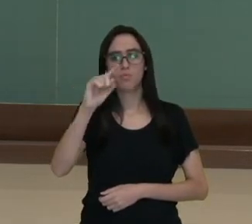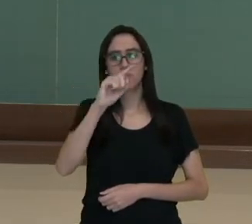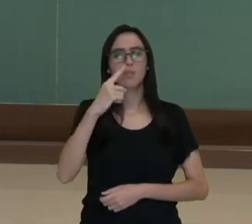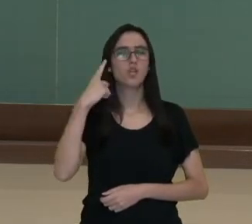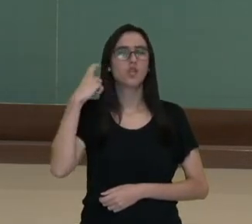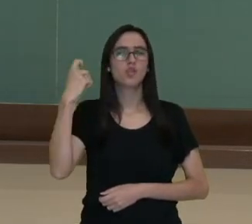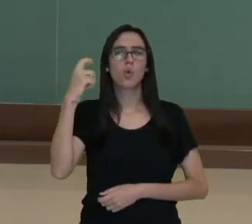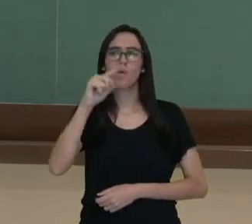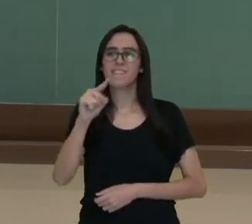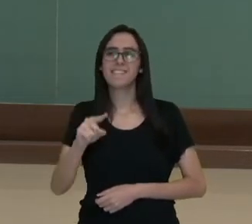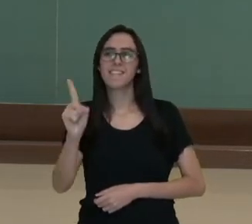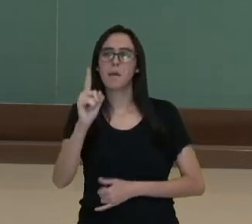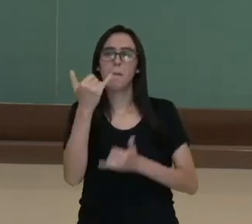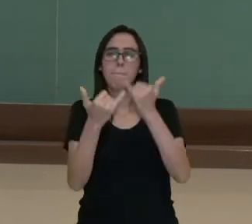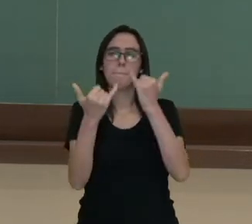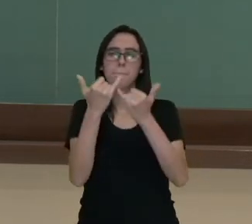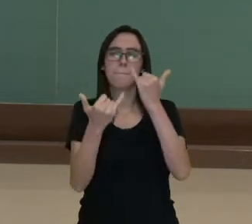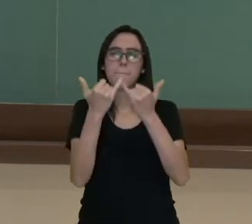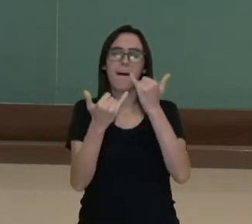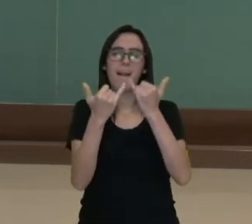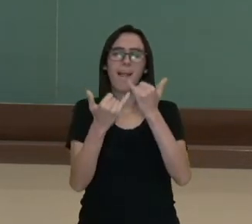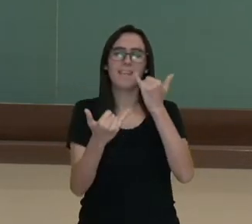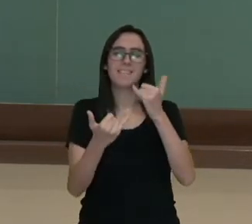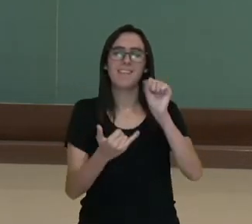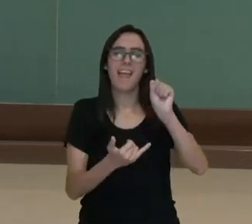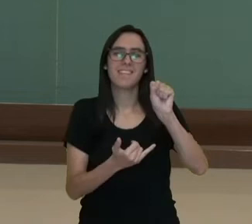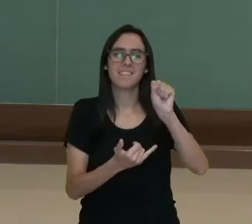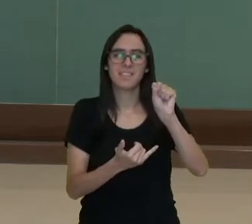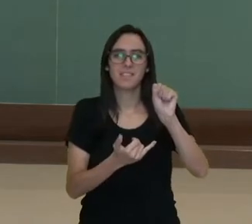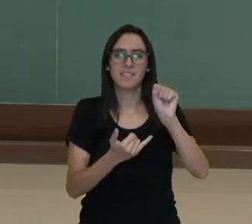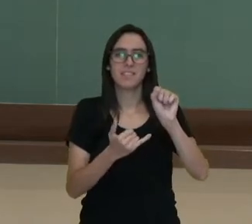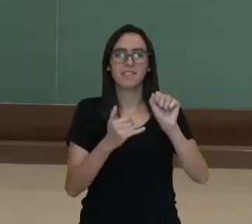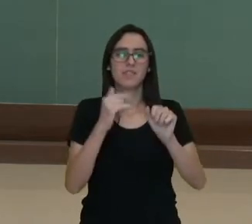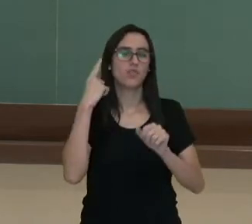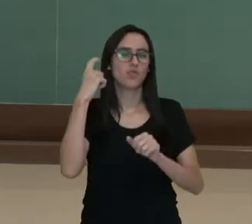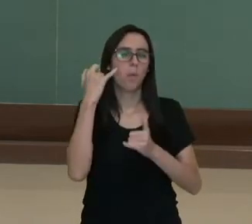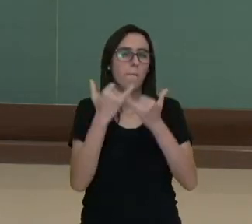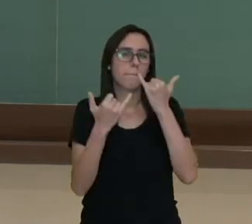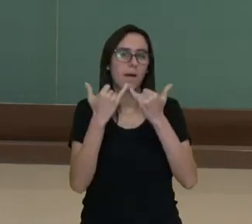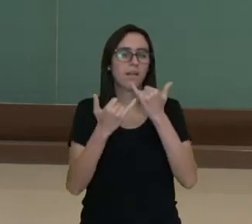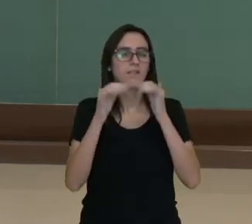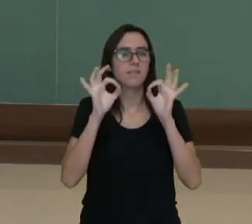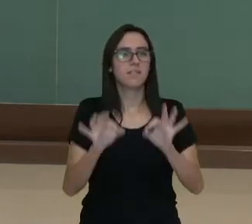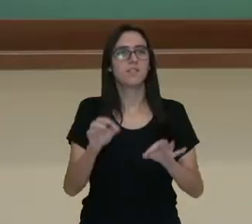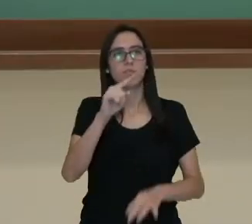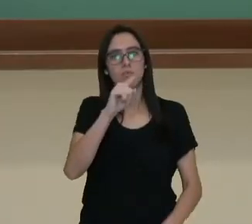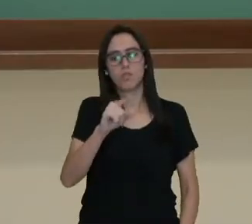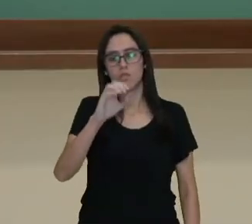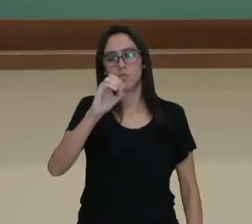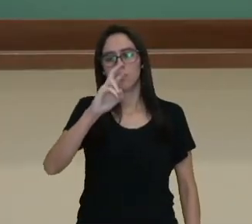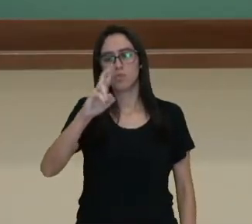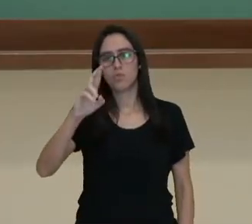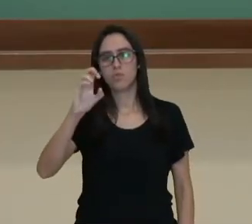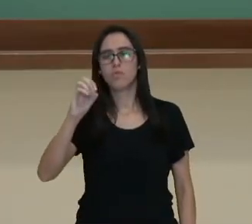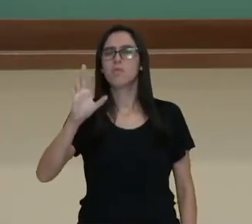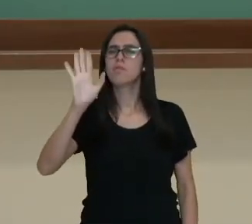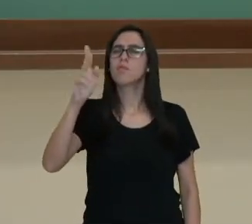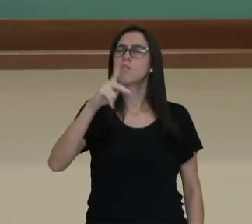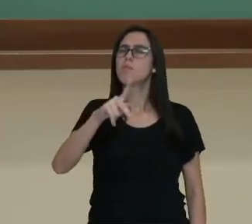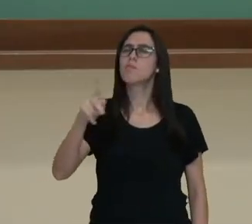zo, é so. Como se fosse pronunciar com som de S, zorro. Tá, mas, professor, me faz lembrar